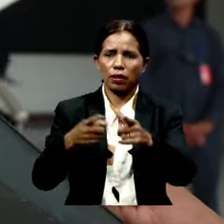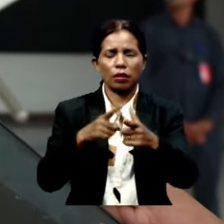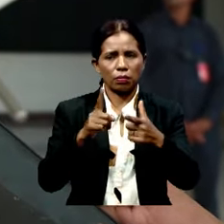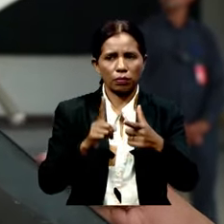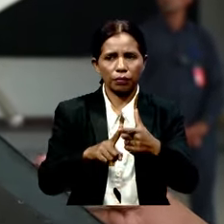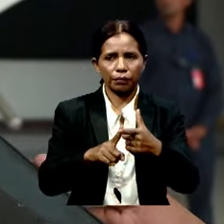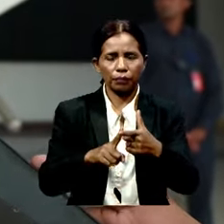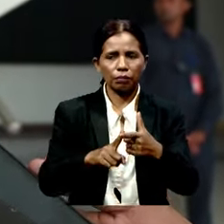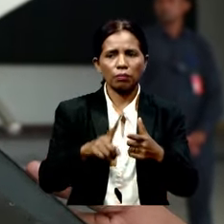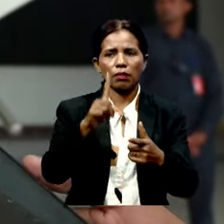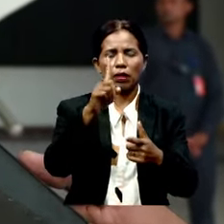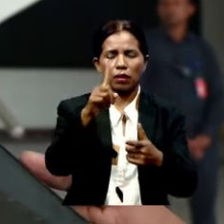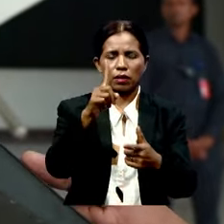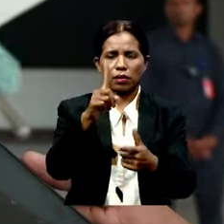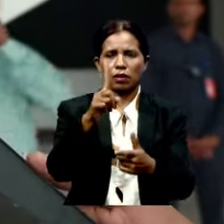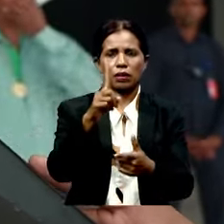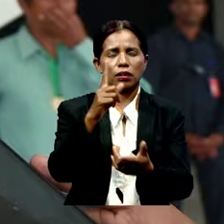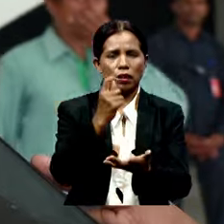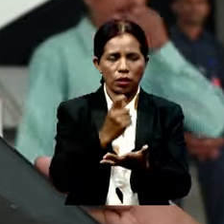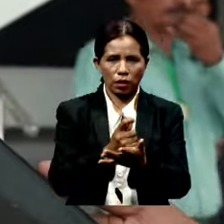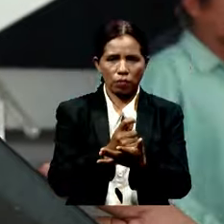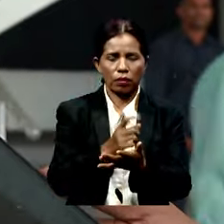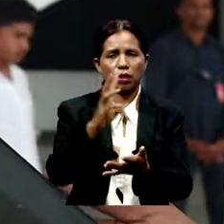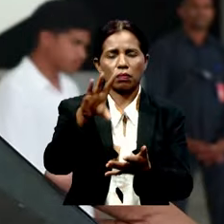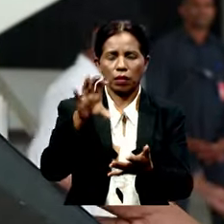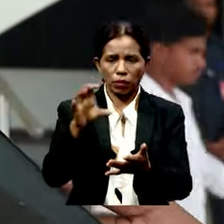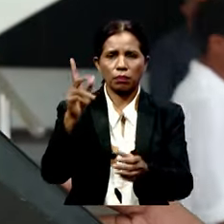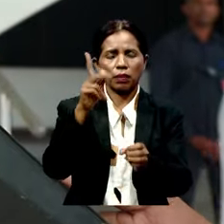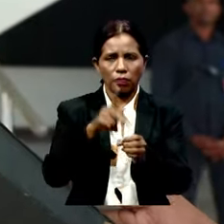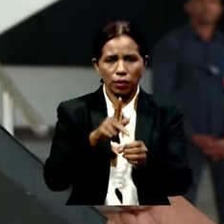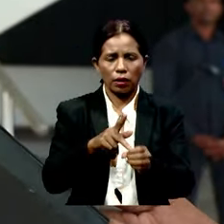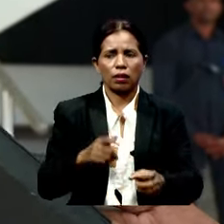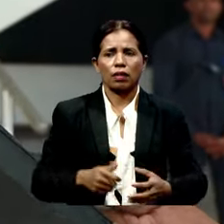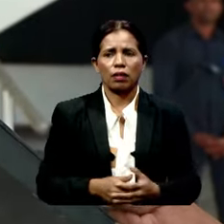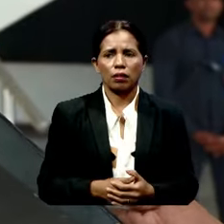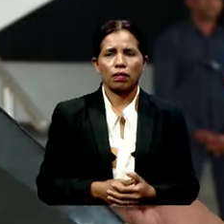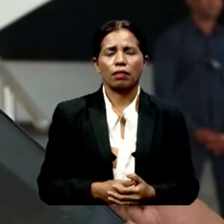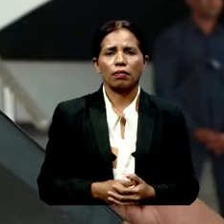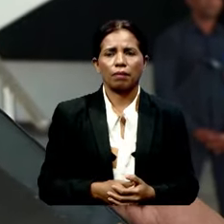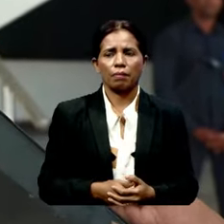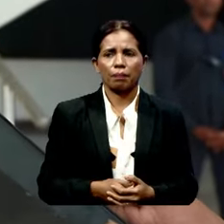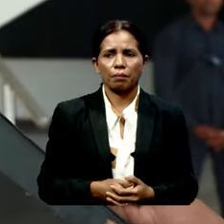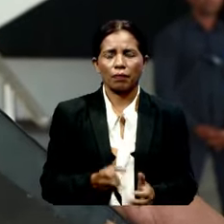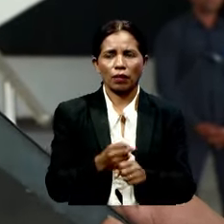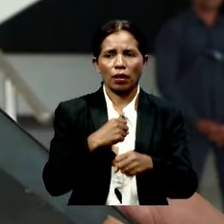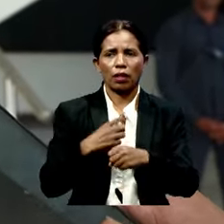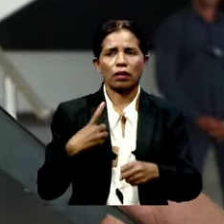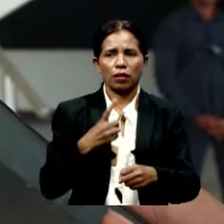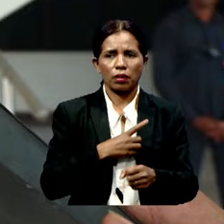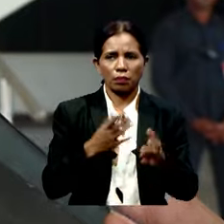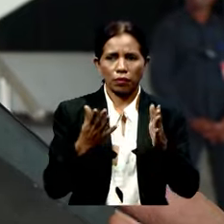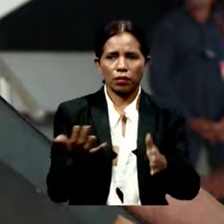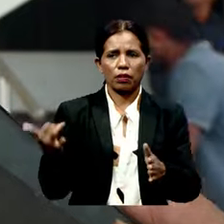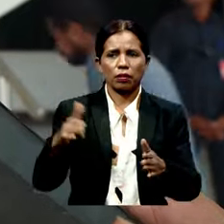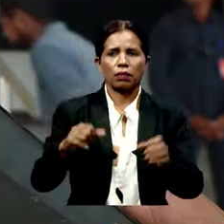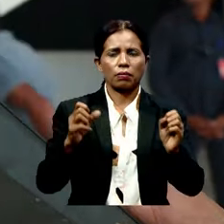e tal da combustível, e quando o deputado se lembrava, foi